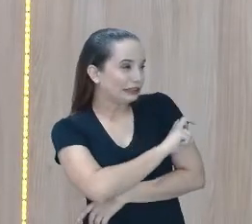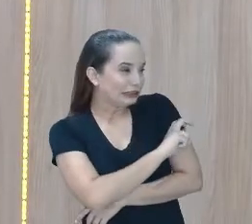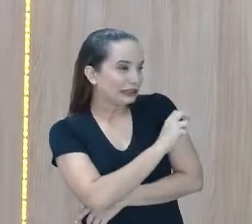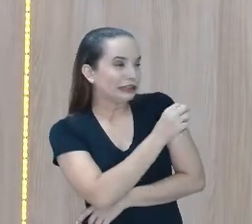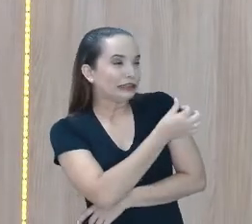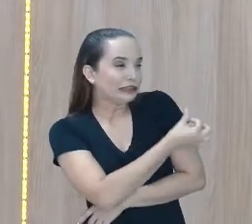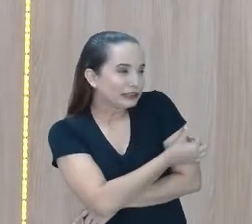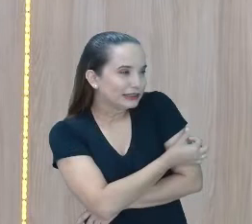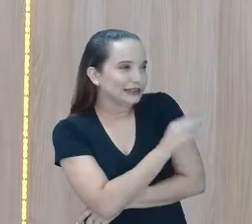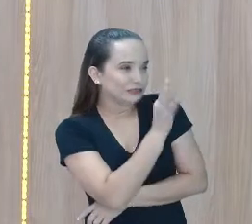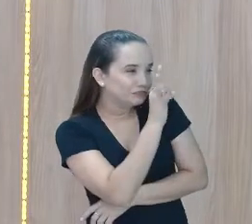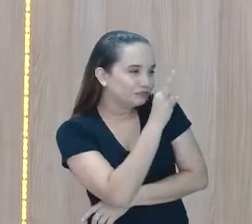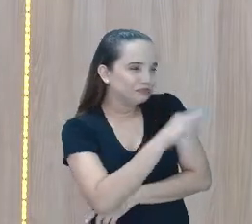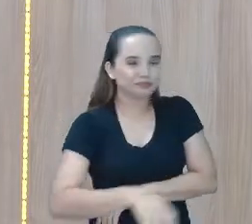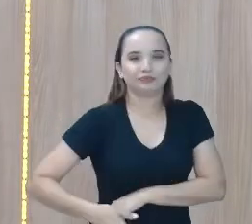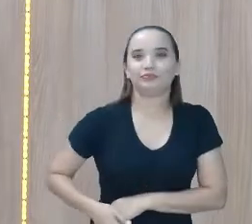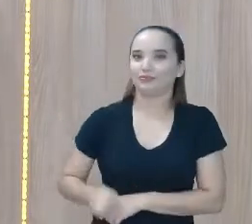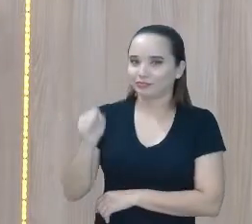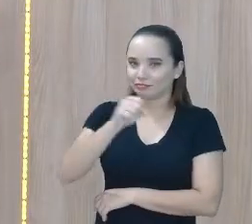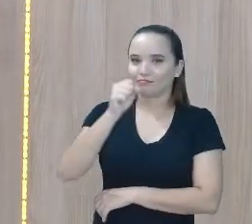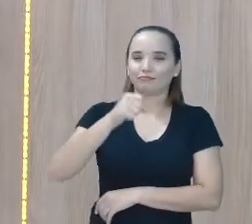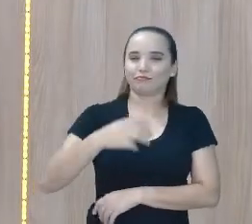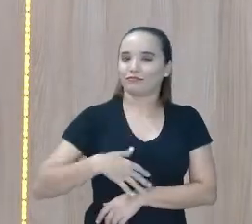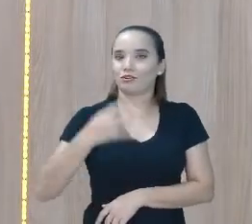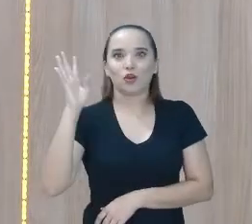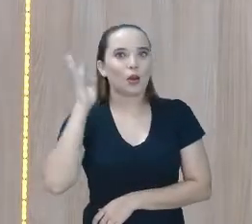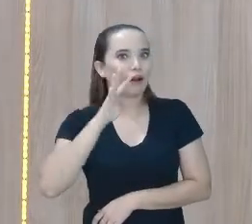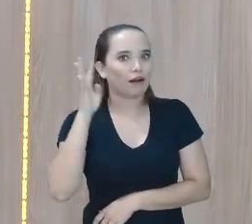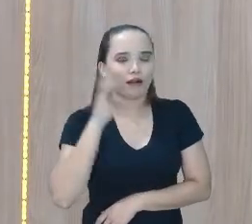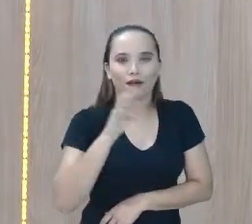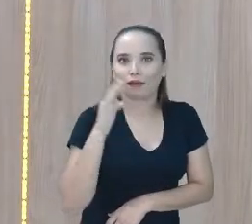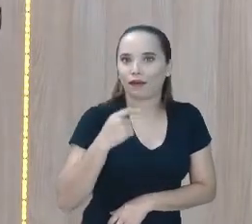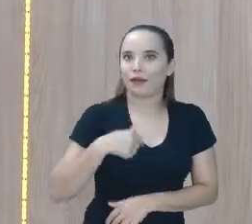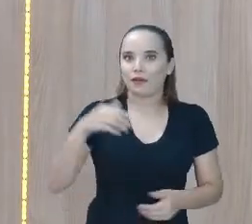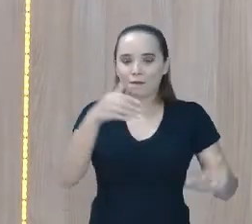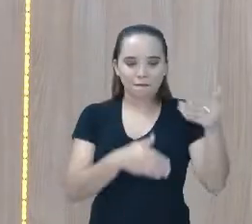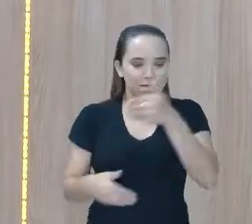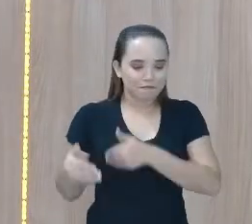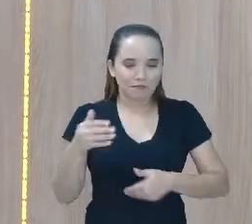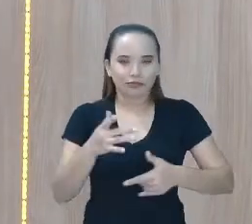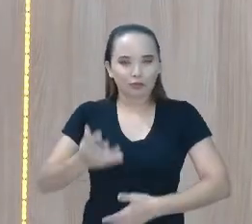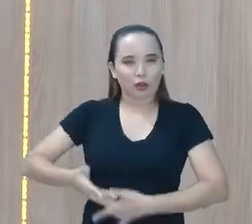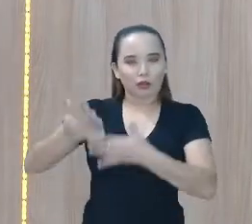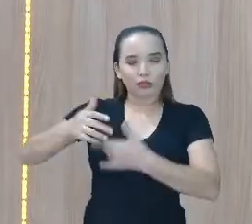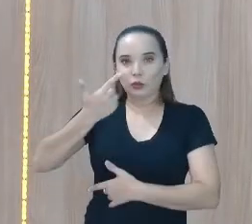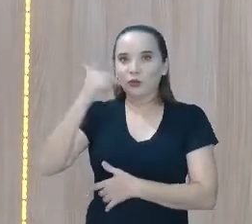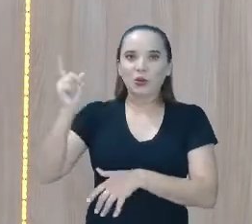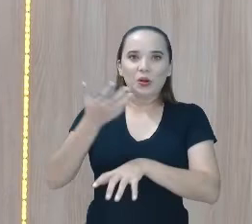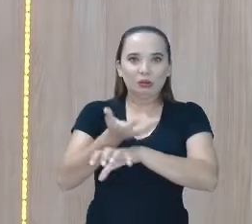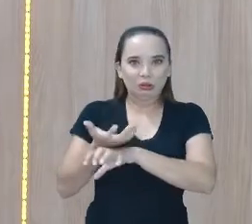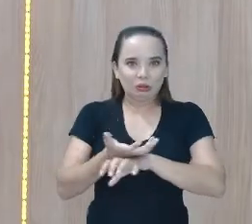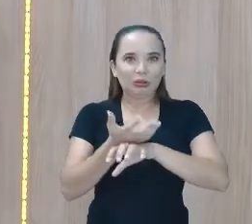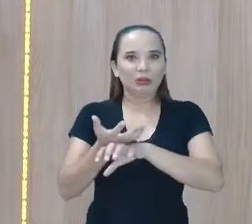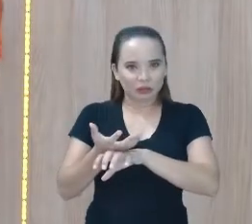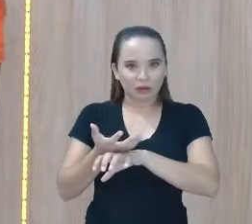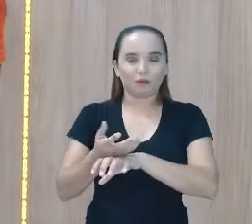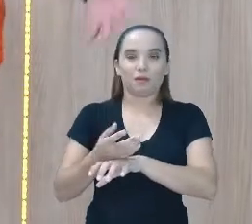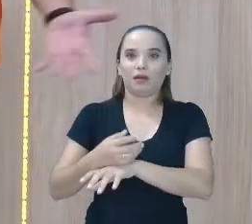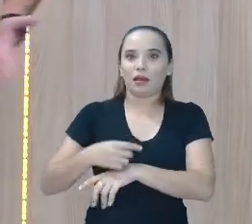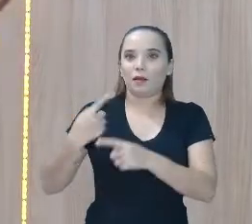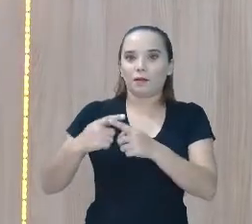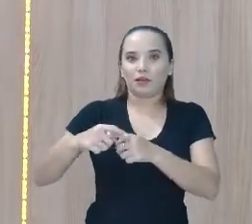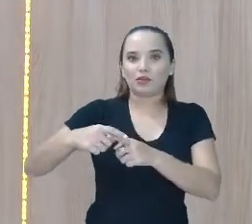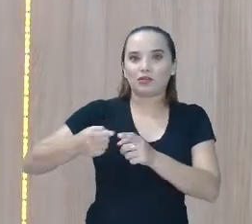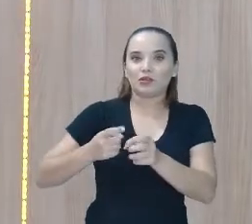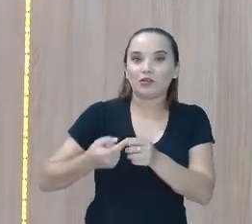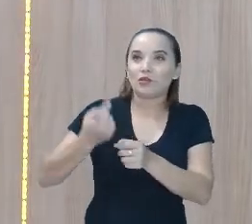série. É muito massa quando a gente está participando aí do chat de uma outra disciplina, que a gente fica encantado e fica